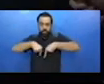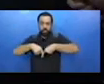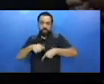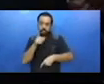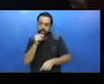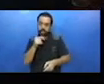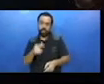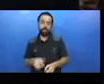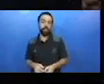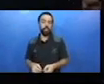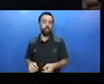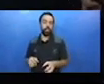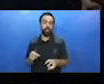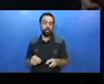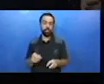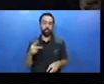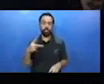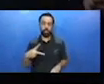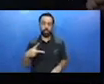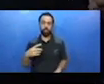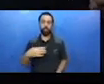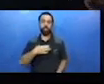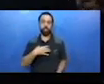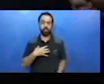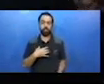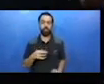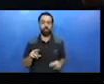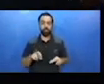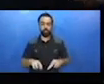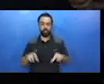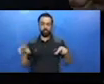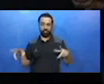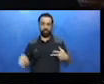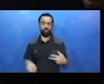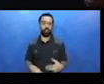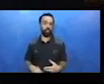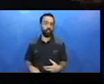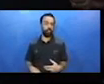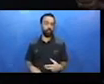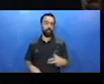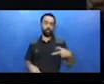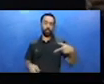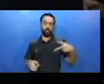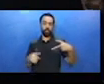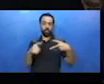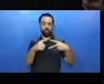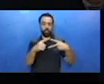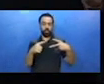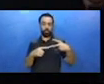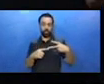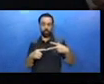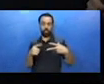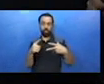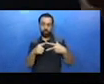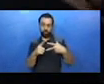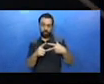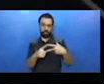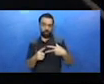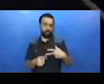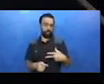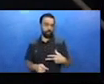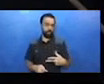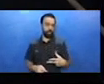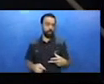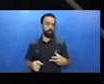curta, né, que são as piscinas chamadas de piscina semiolímpica, que nas cidades de interior, a grande maioria das piscinas, elas têm esse comprimento, que